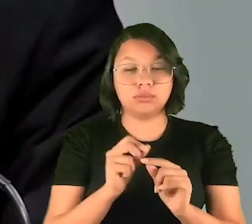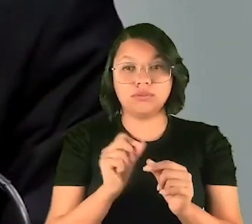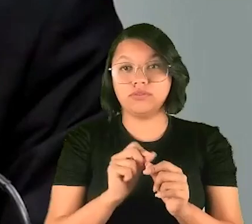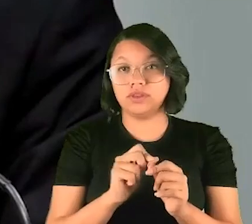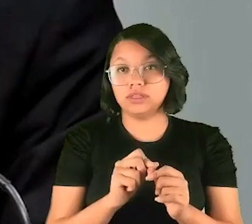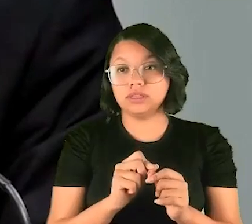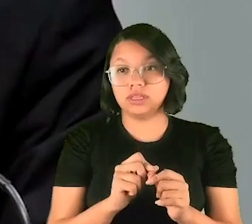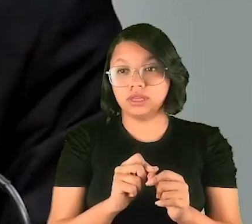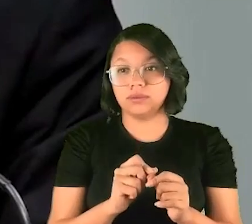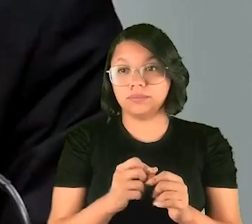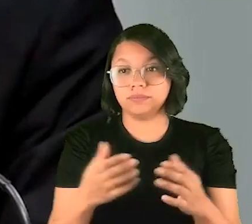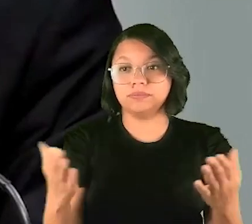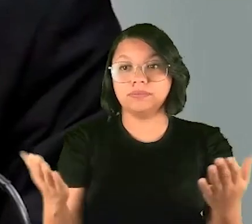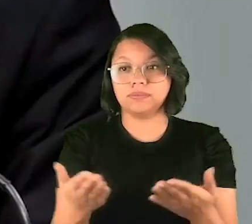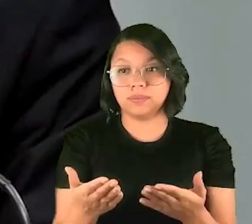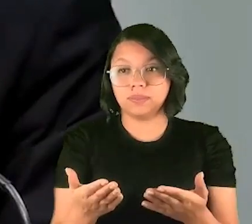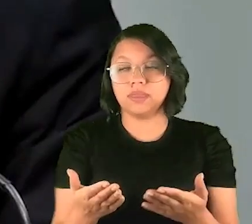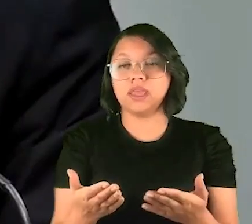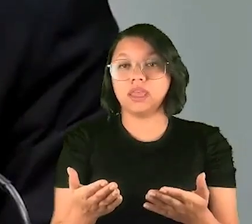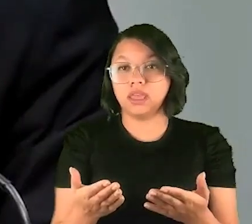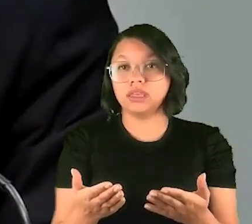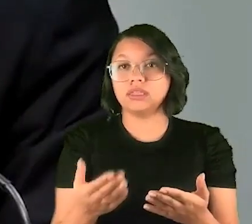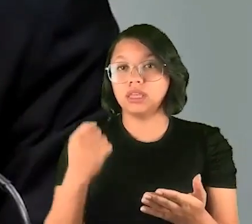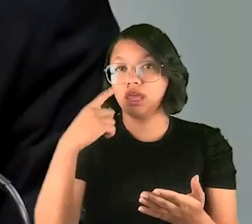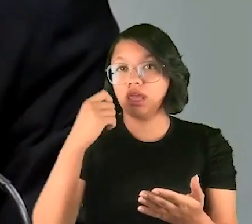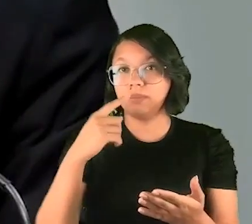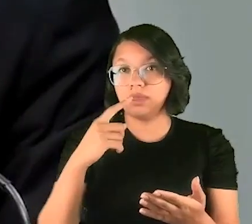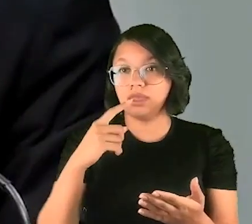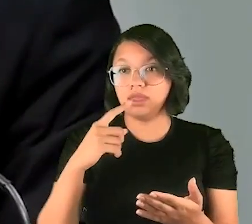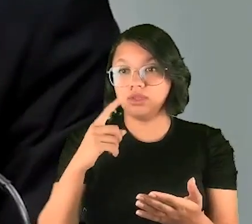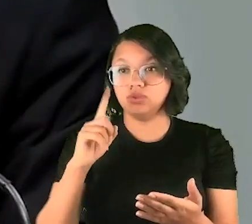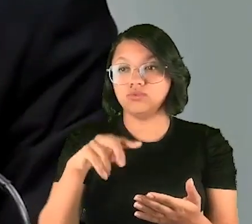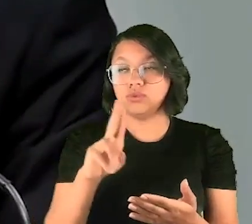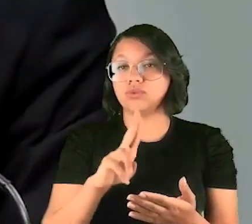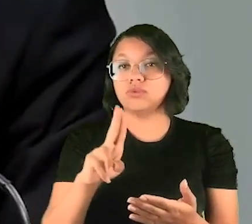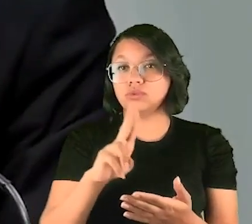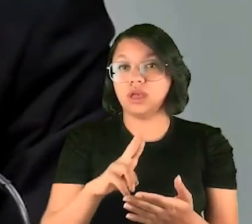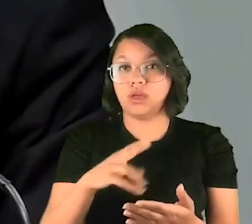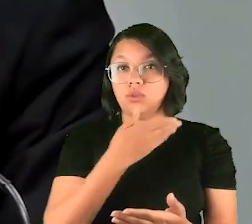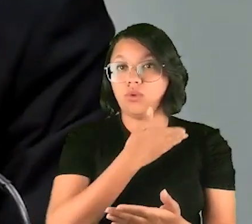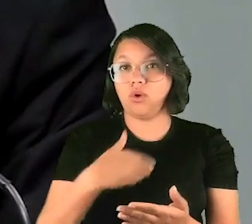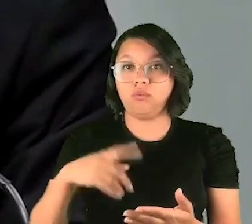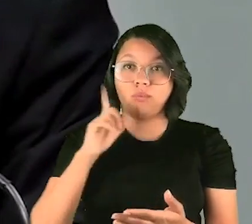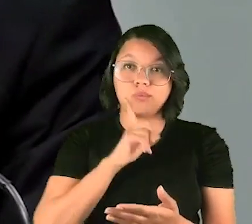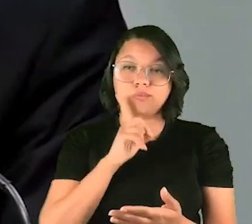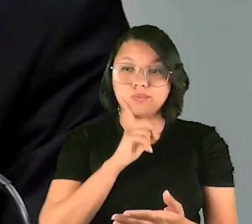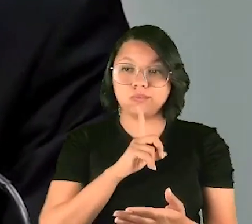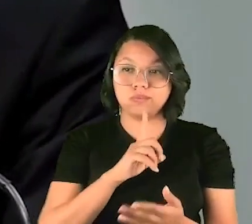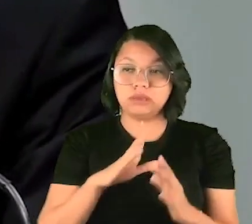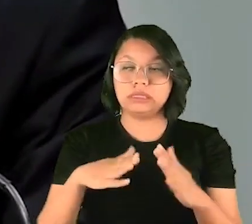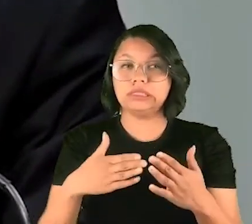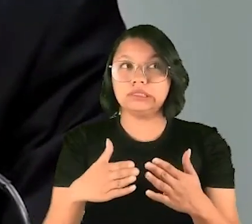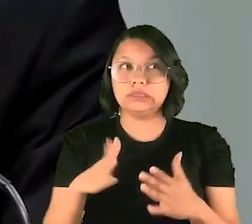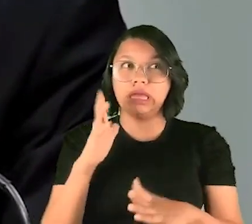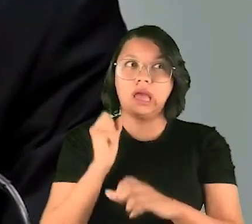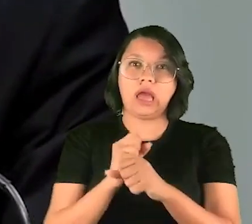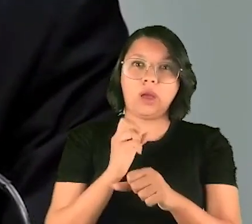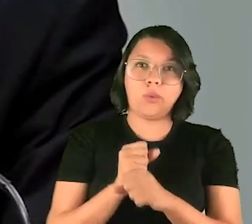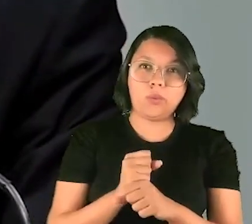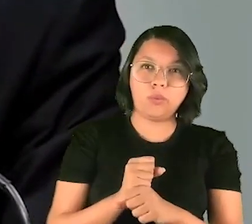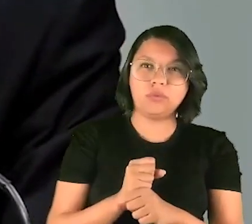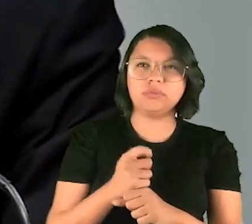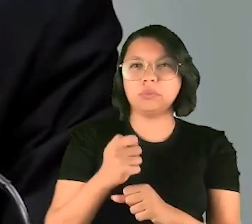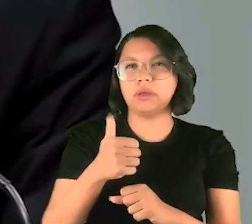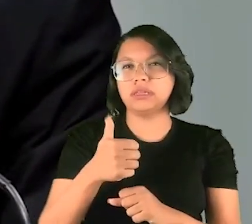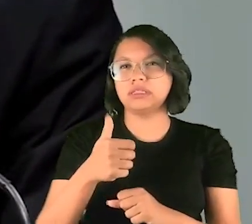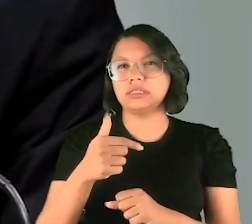parte da tecnologia que foi utilizada para fazer o Carticel foi desenvolvida com recursos do governo americano, governos americanos. E hoje